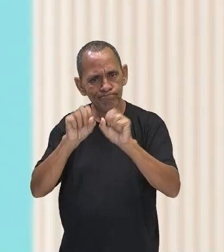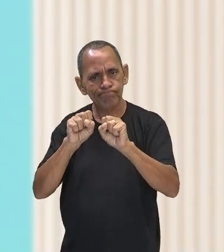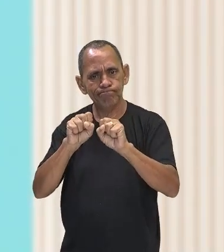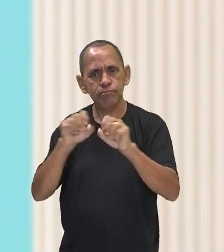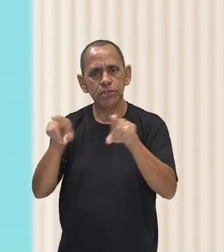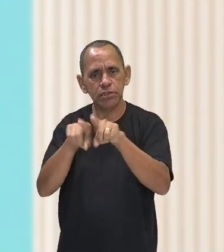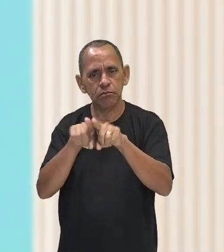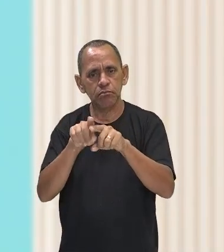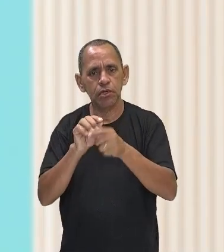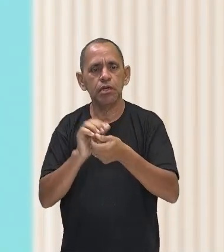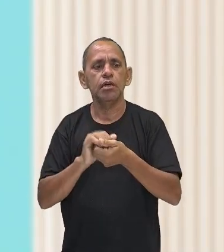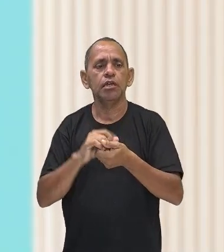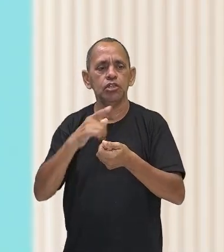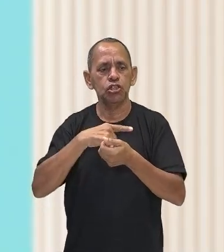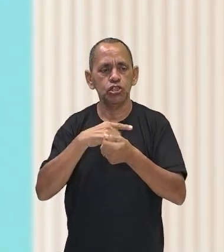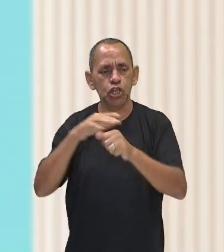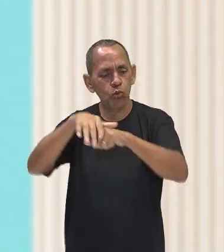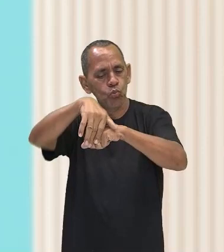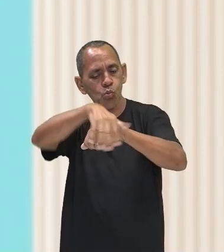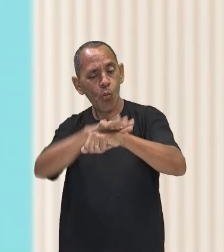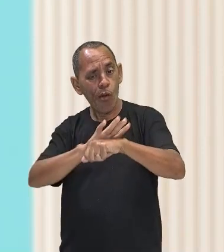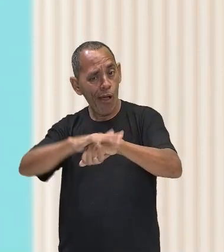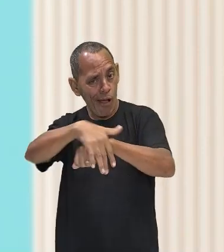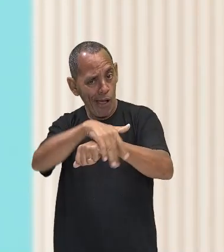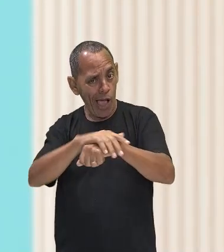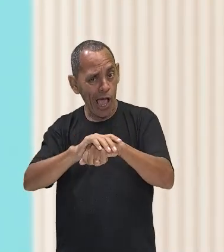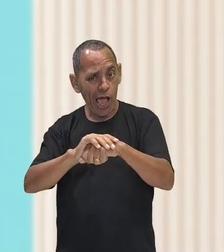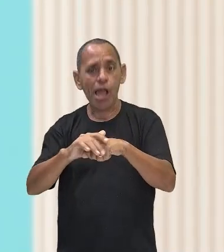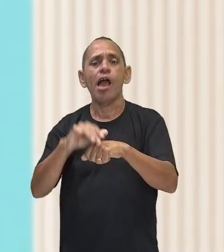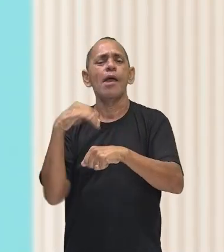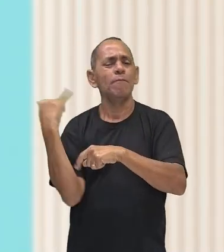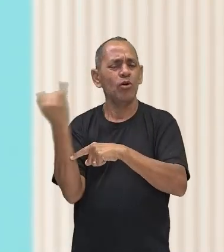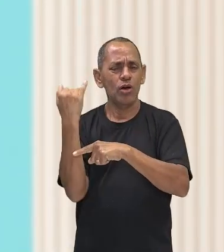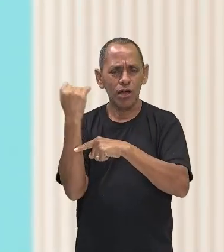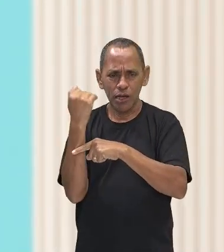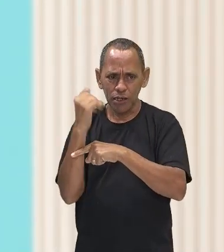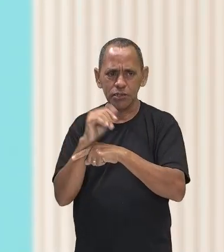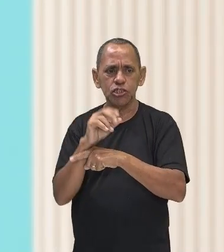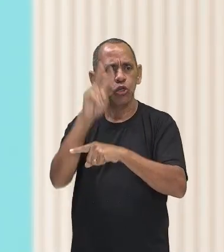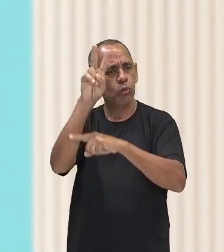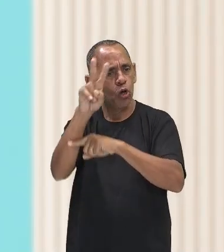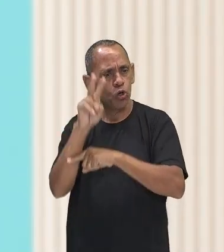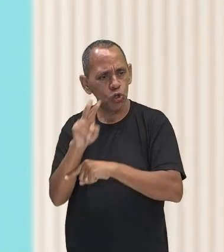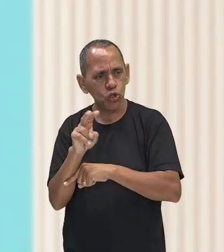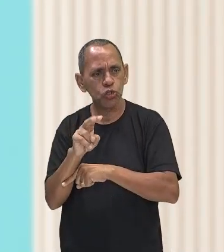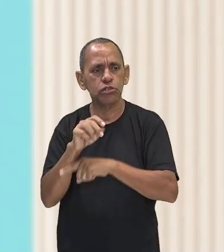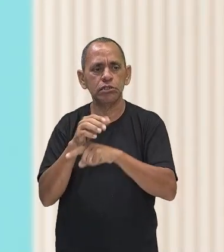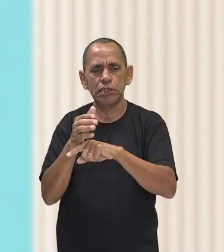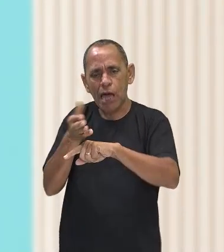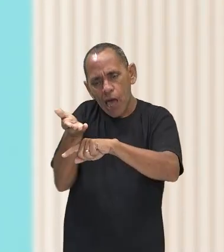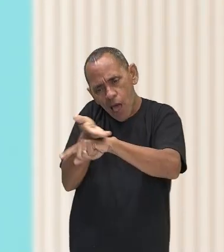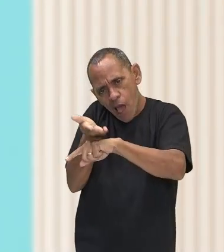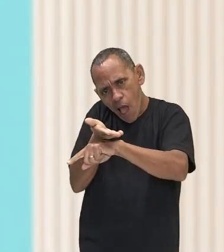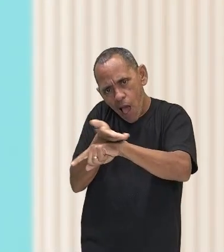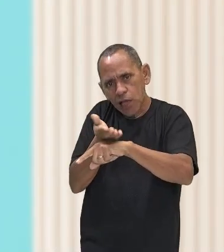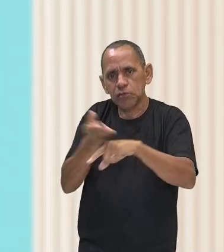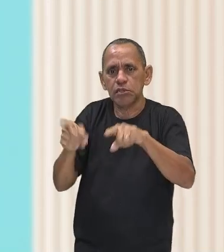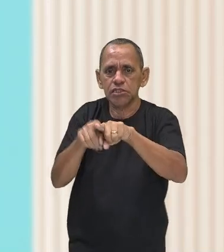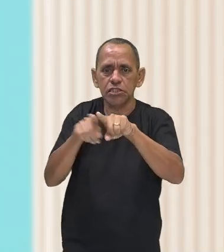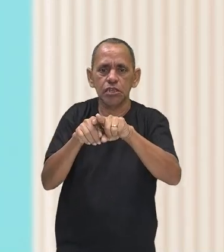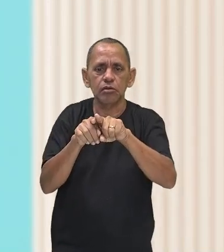passando o creme hidratante né É fundamental para prevenir o ressecamento a descamação e o surgimento de